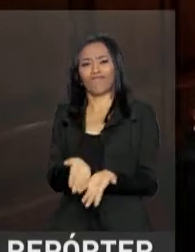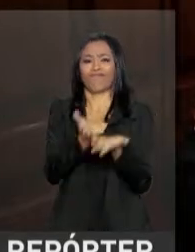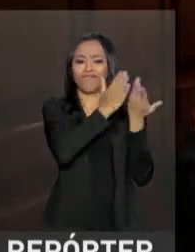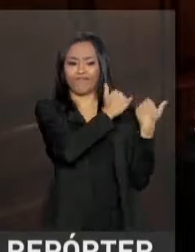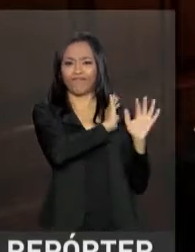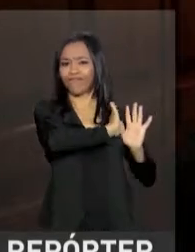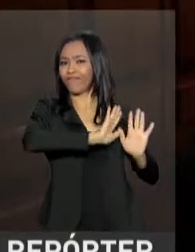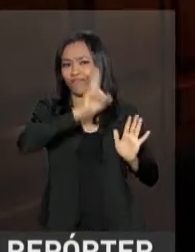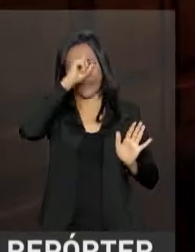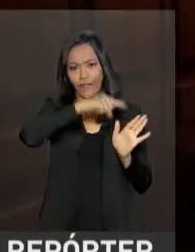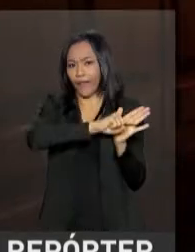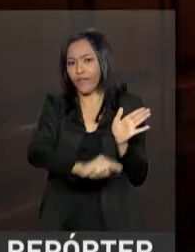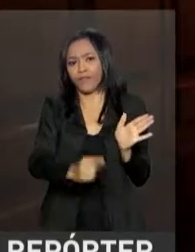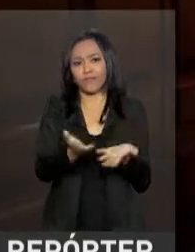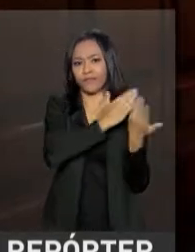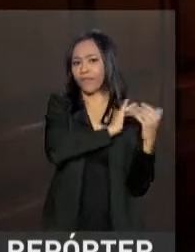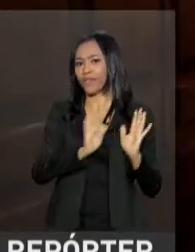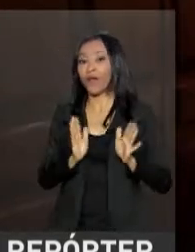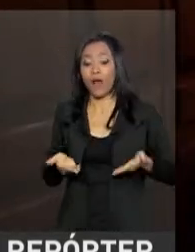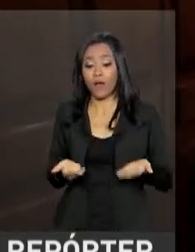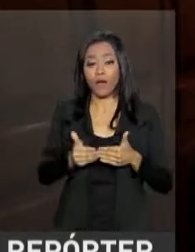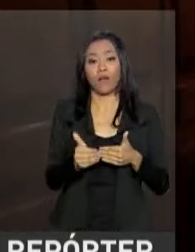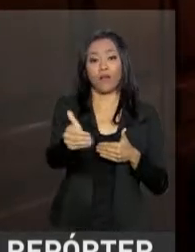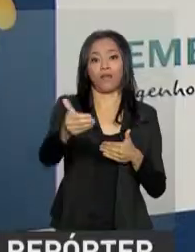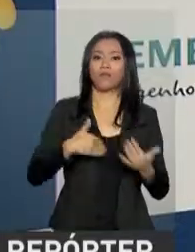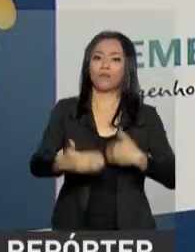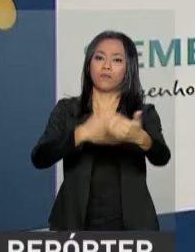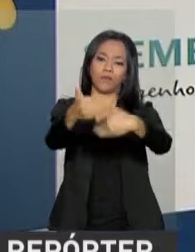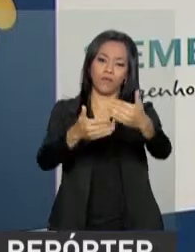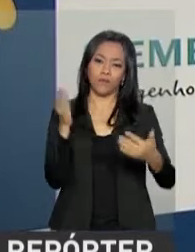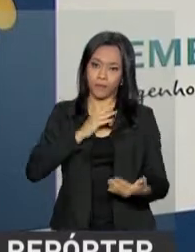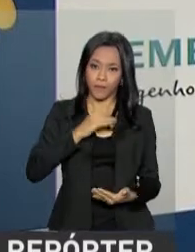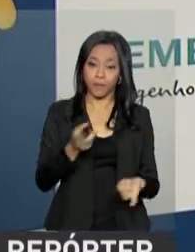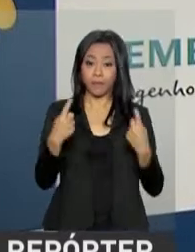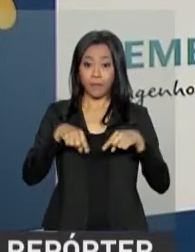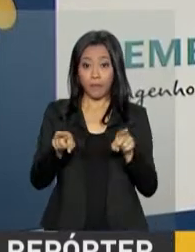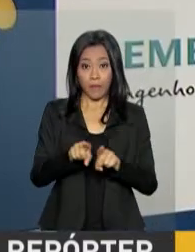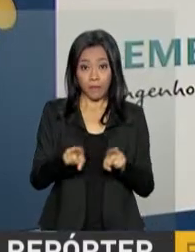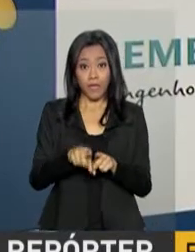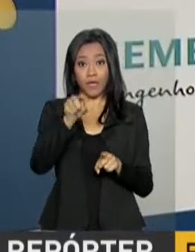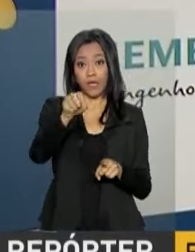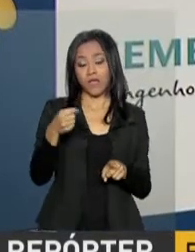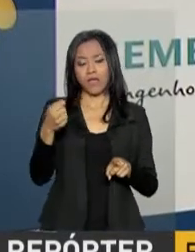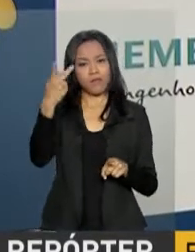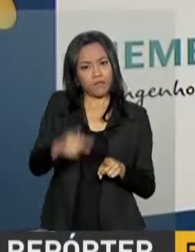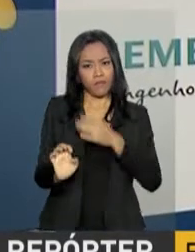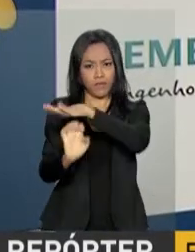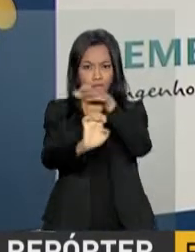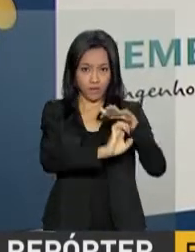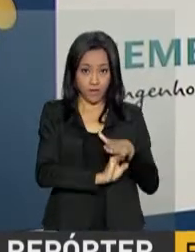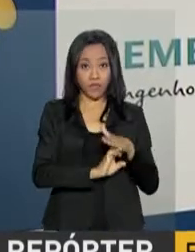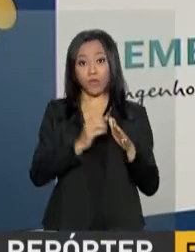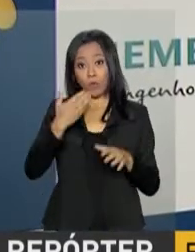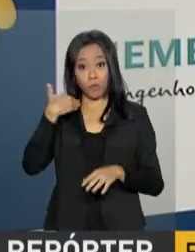do negativismo e vou retomar nosso crescimento rapidamente. Além dos investimentos de empresários nacionais, o Banco